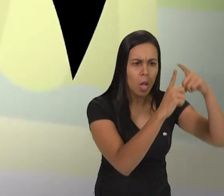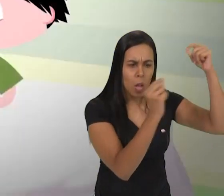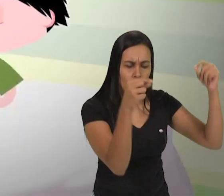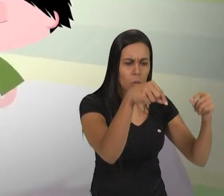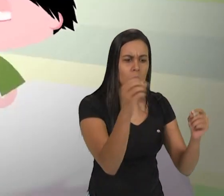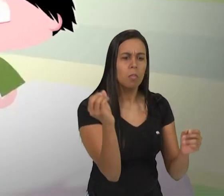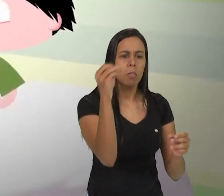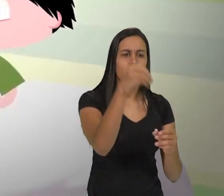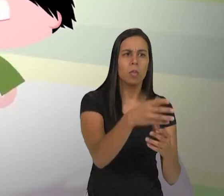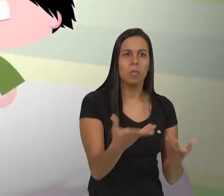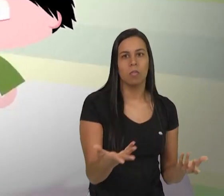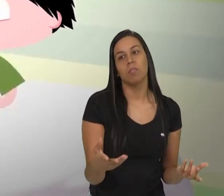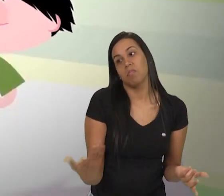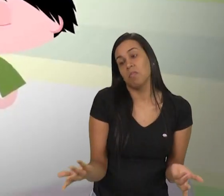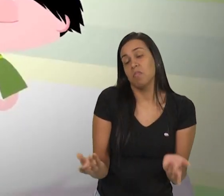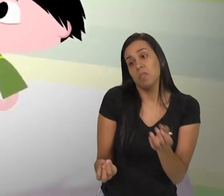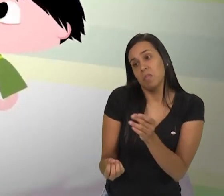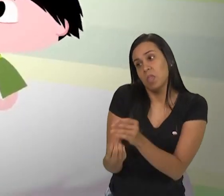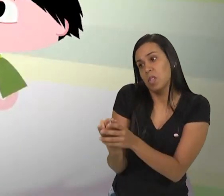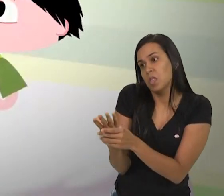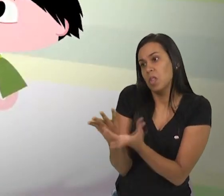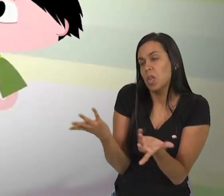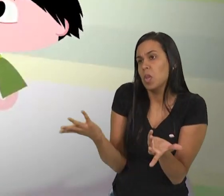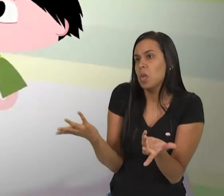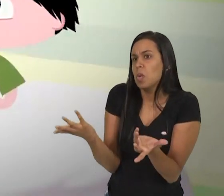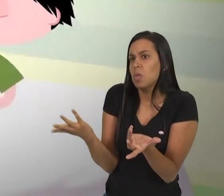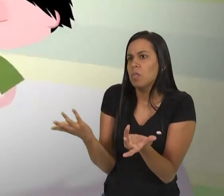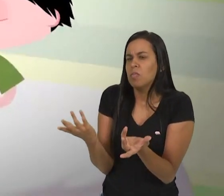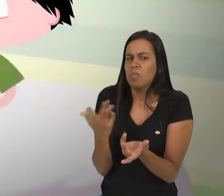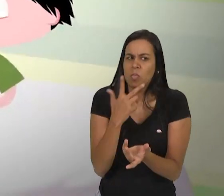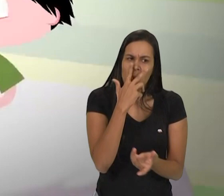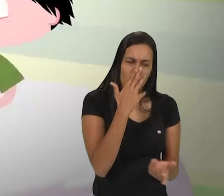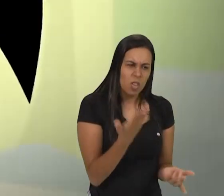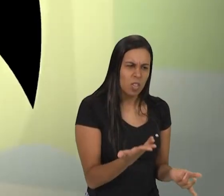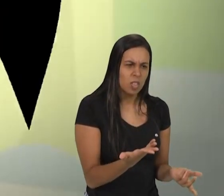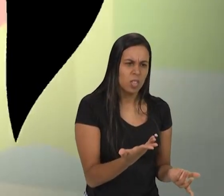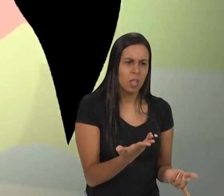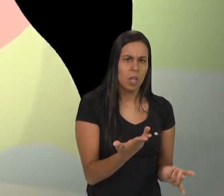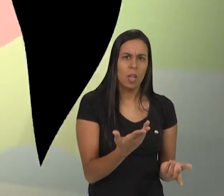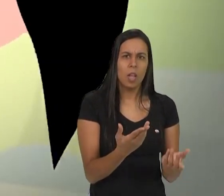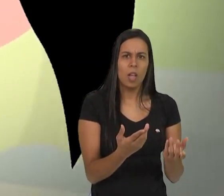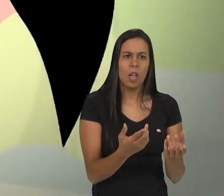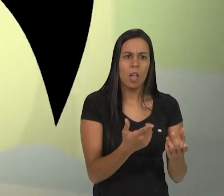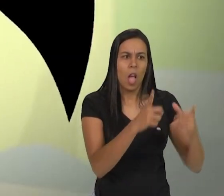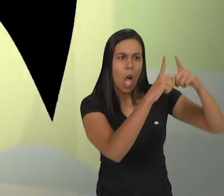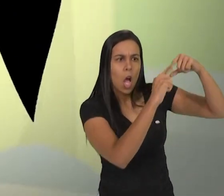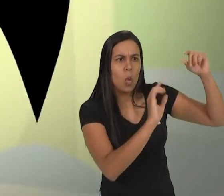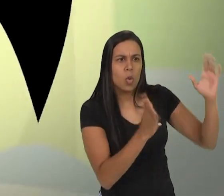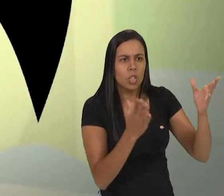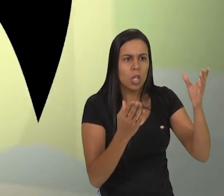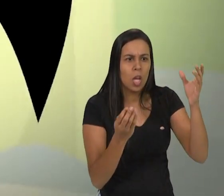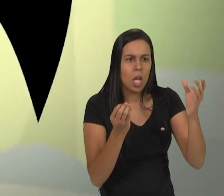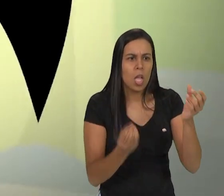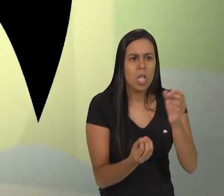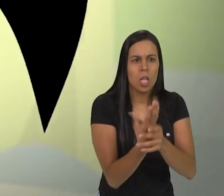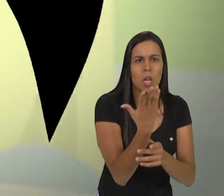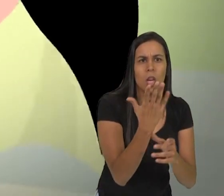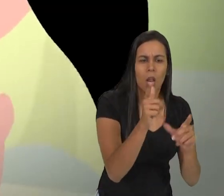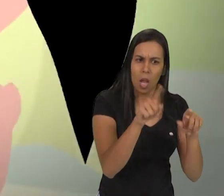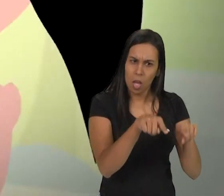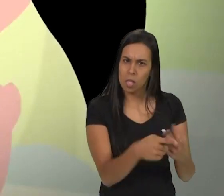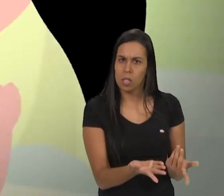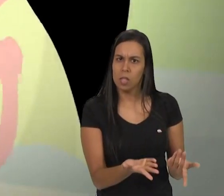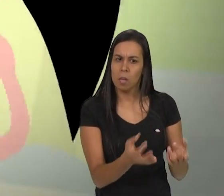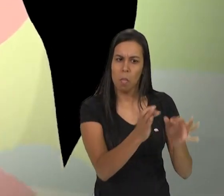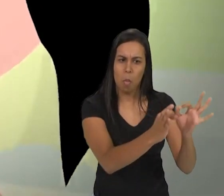lua? Vai ver nascer um com ela, né? Será? Será que a lua nasceu desse jeito? Eu